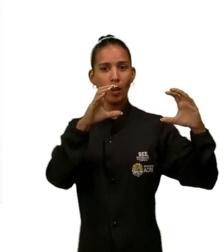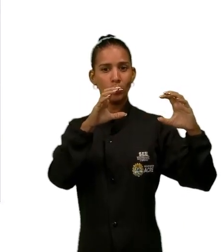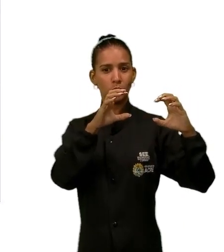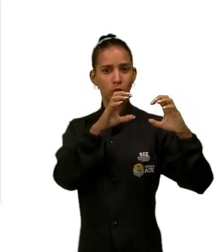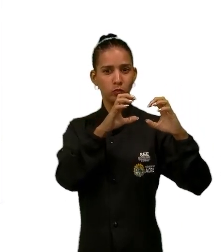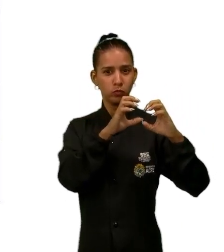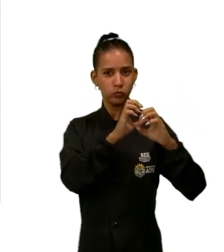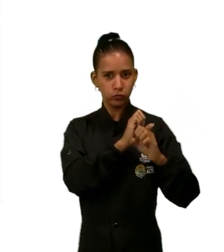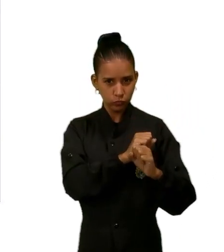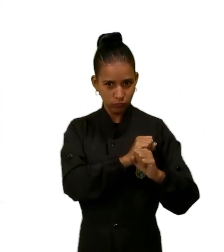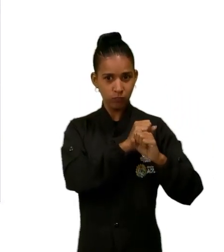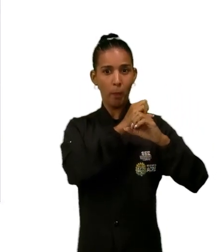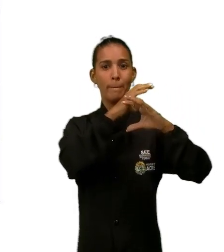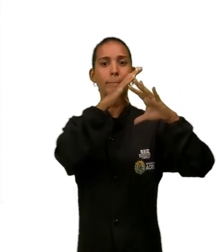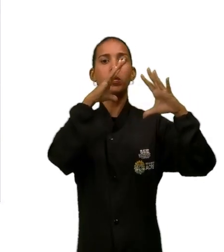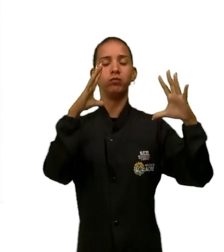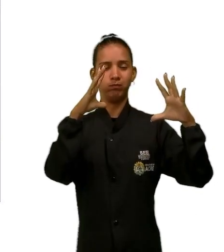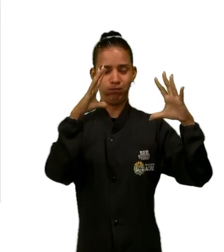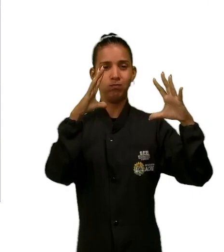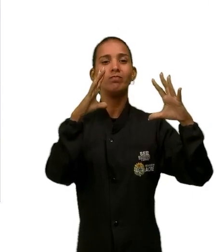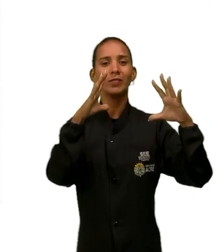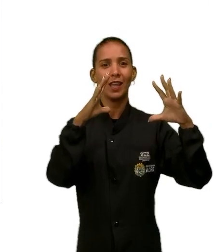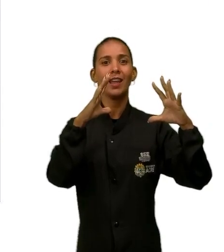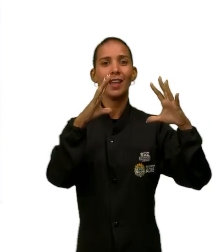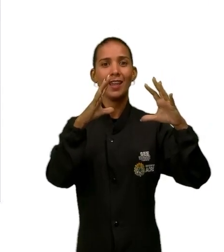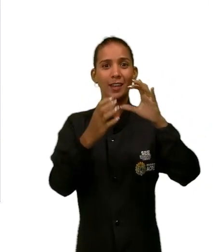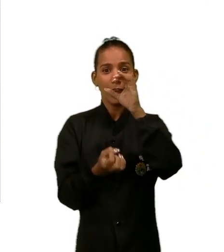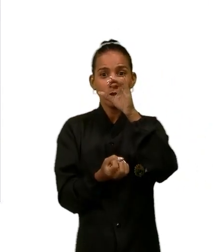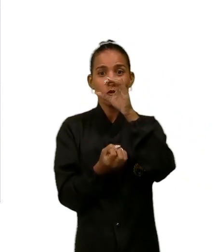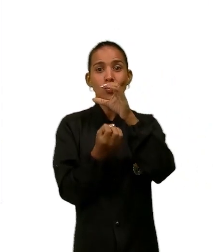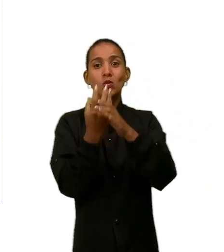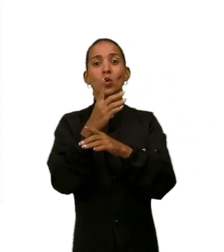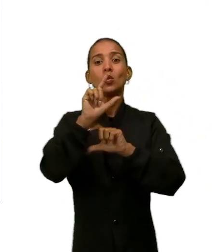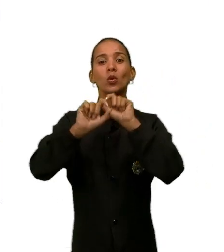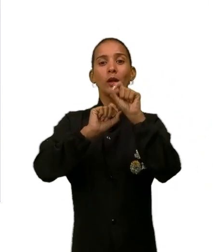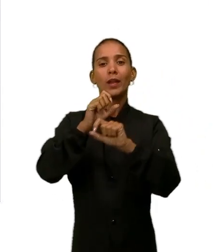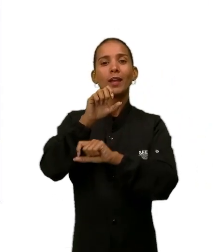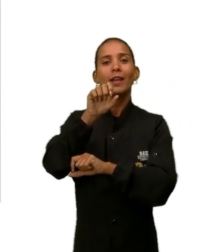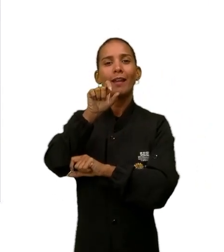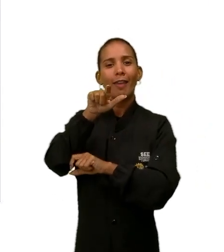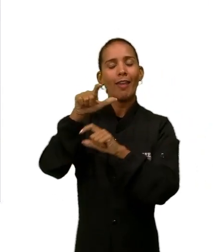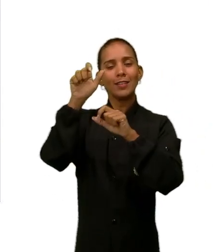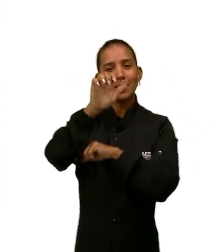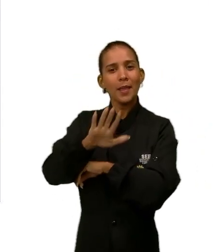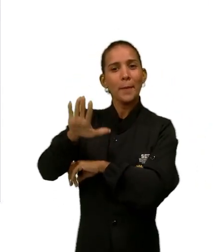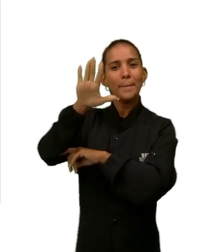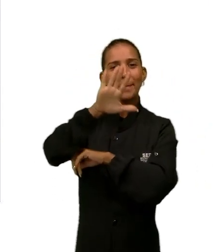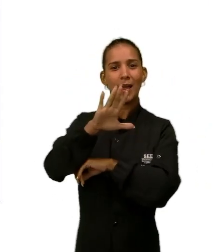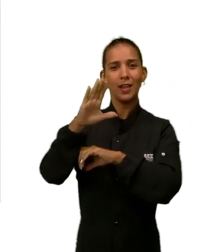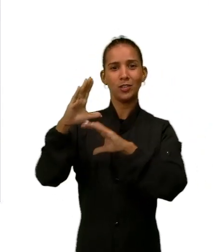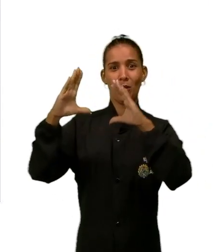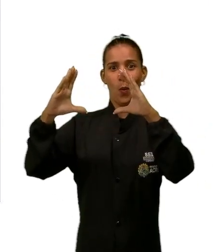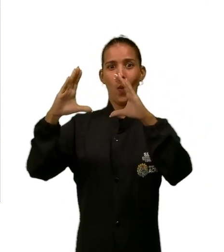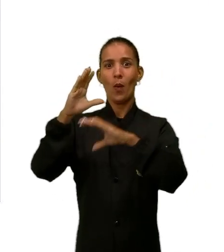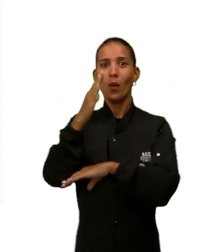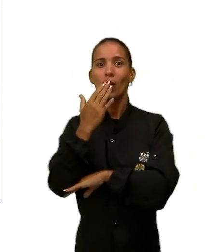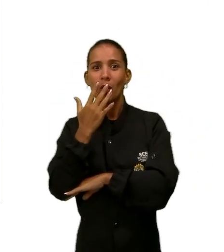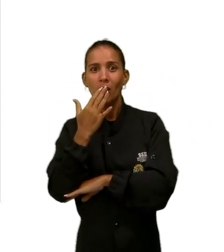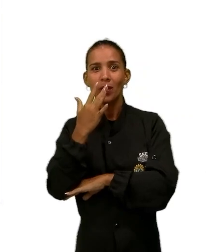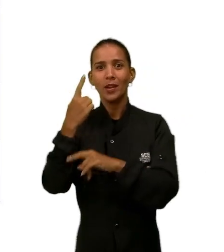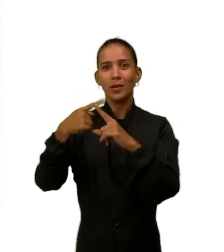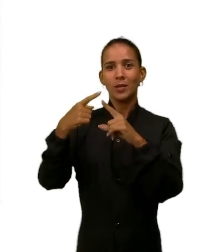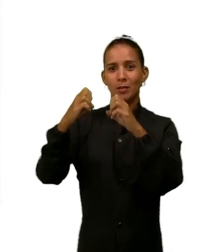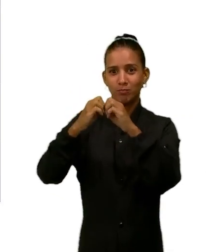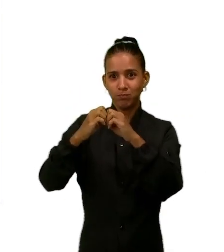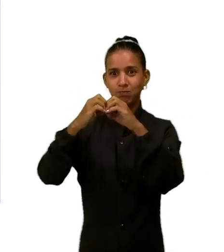depois explodir, criando uma supernova. A partir dessa supernova, né, dessa grande explosão ali